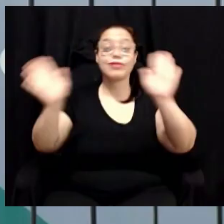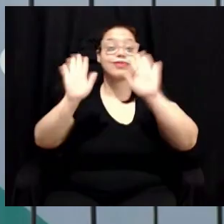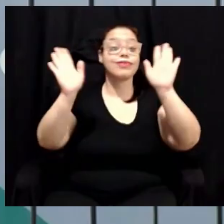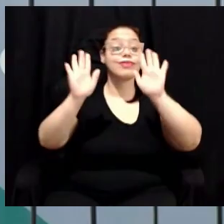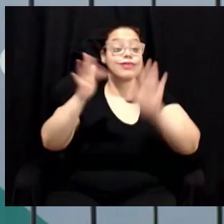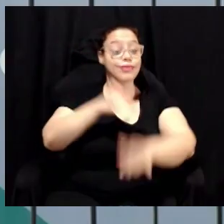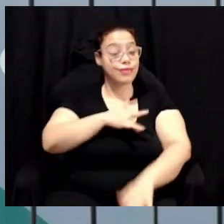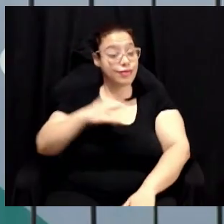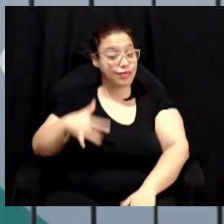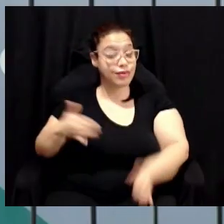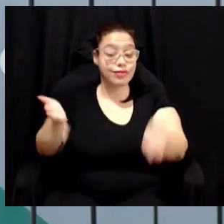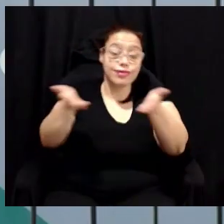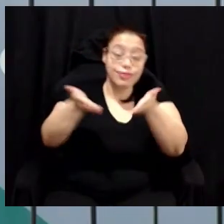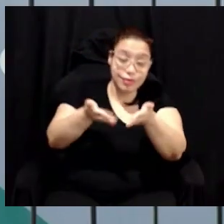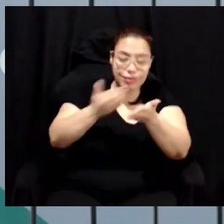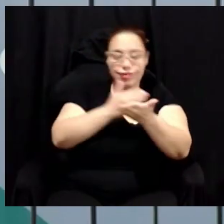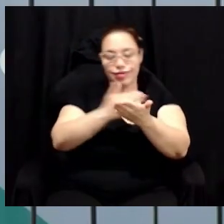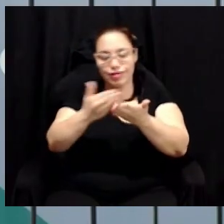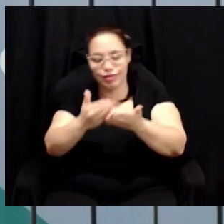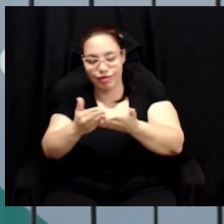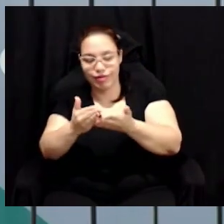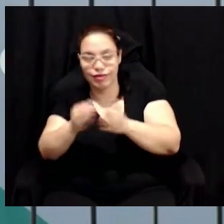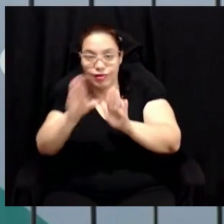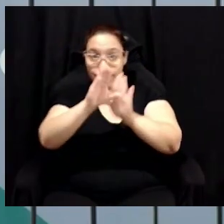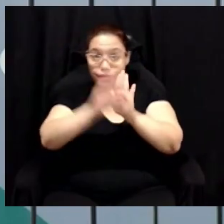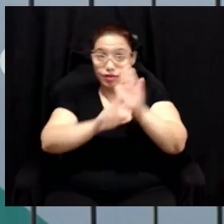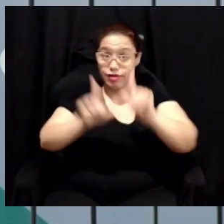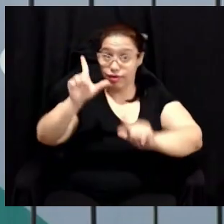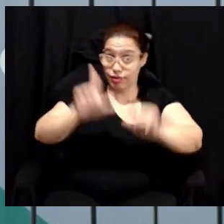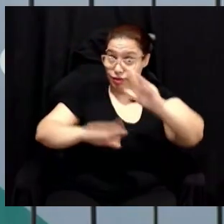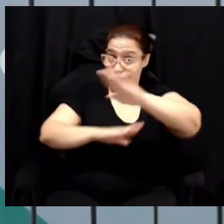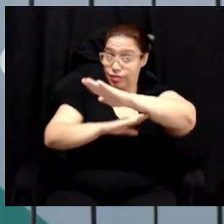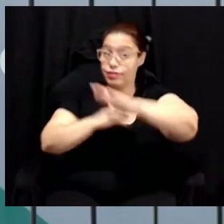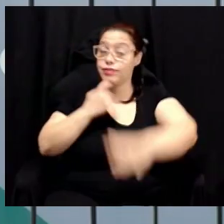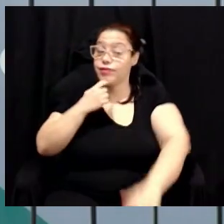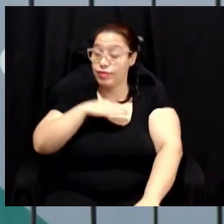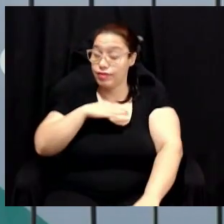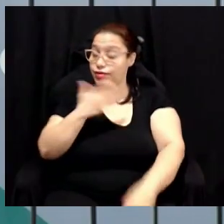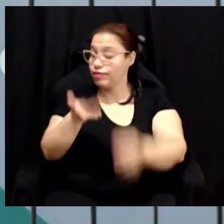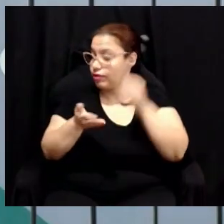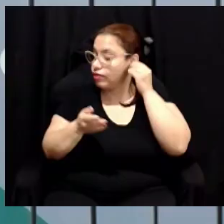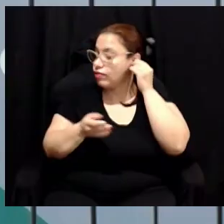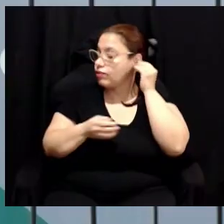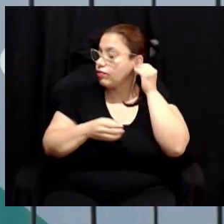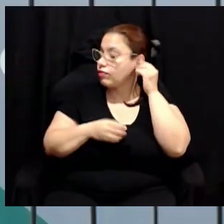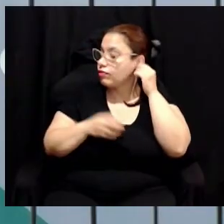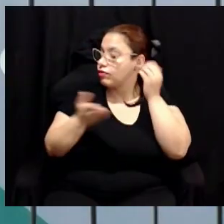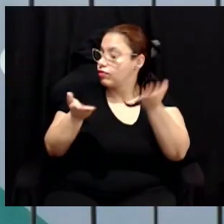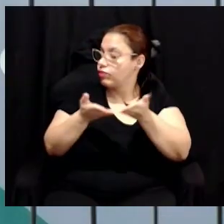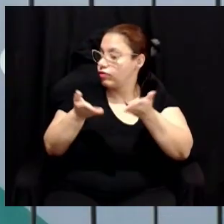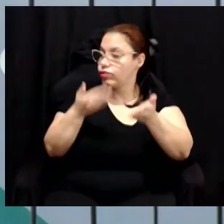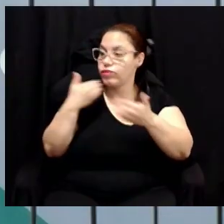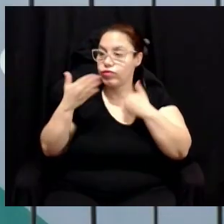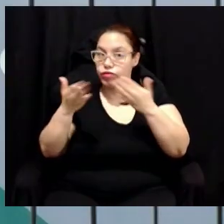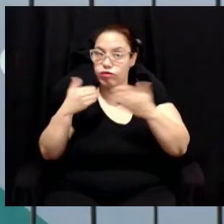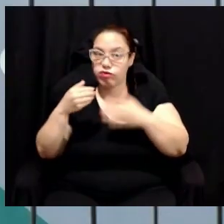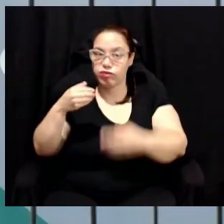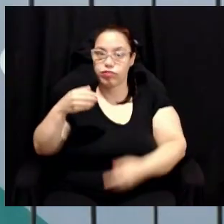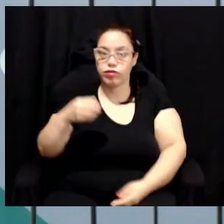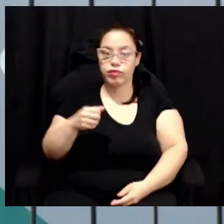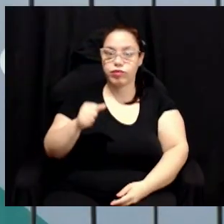Olá pessoal, mais um Saúde Agora, começando aqui na programação da TV Câmara Campinas. Hoje nós vamos falar